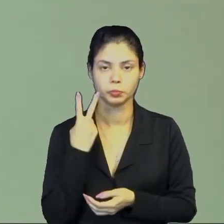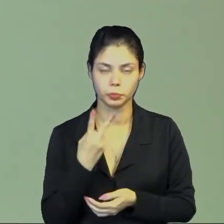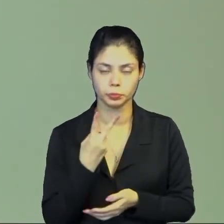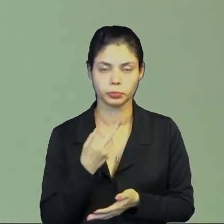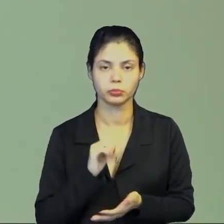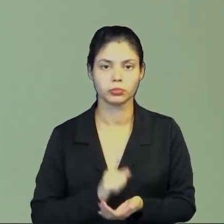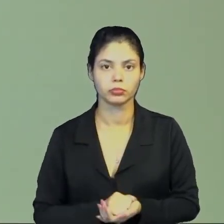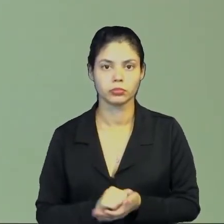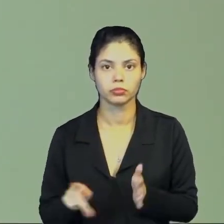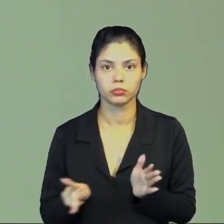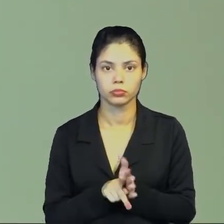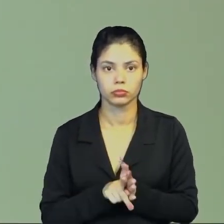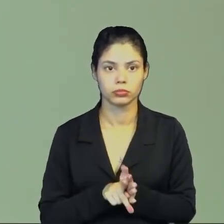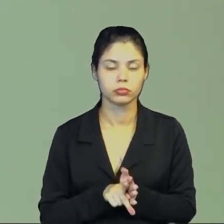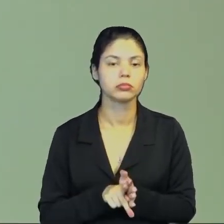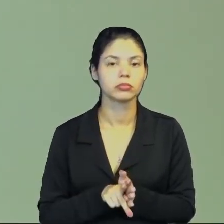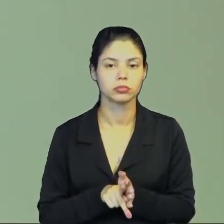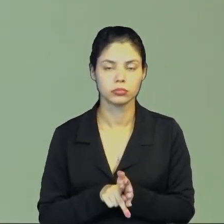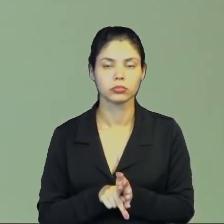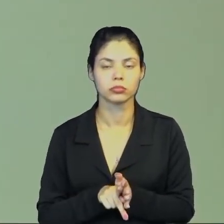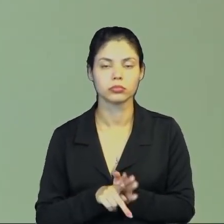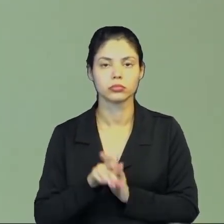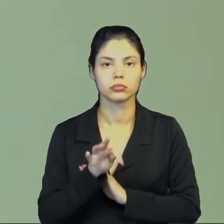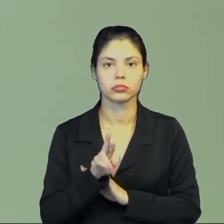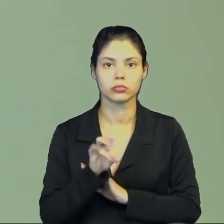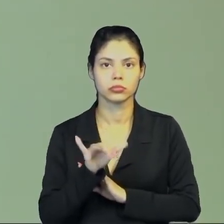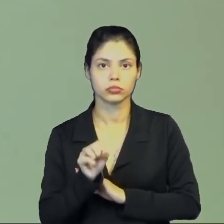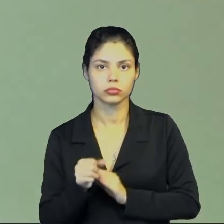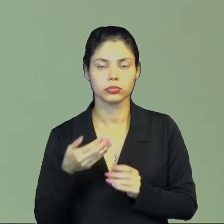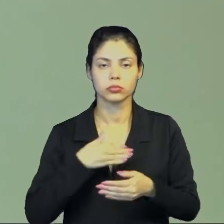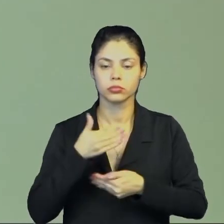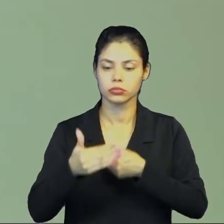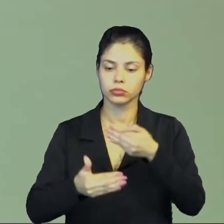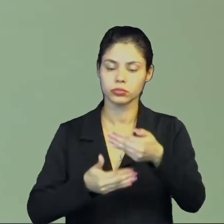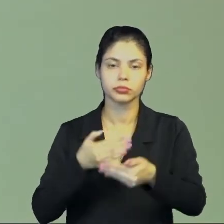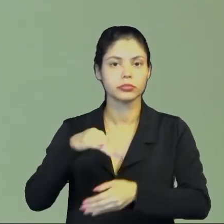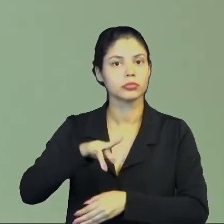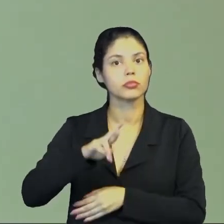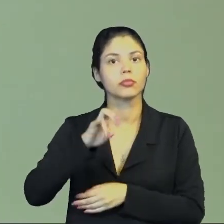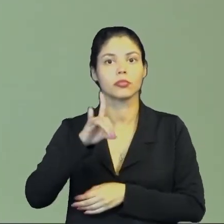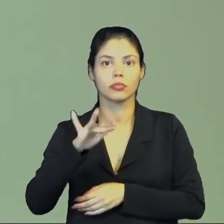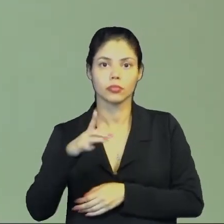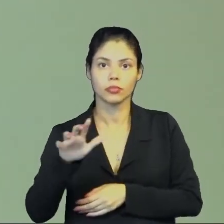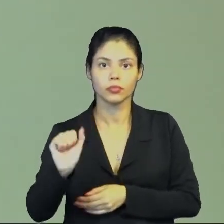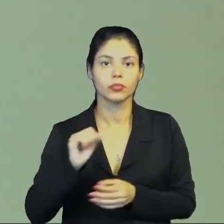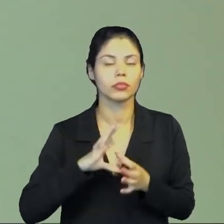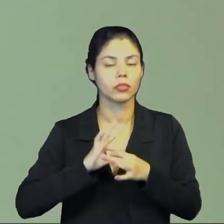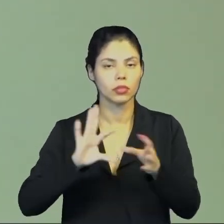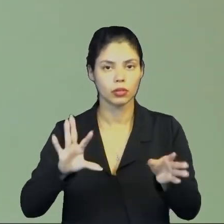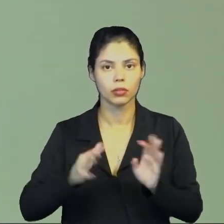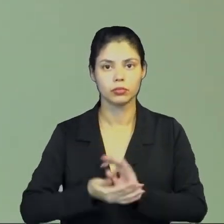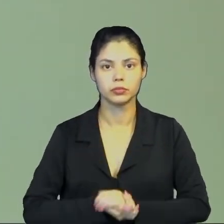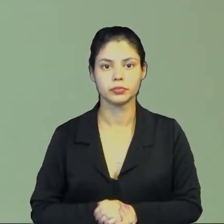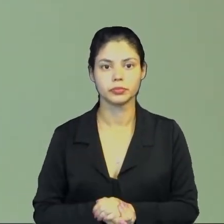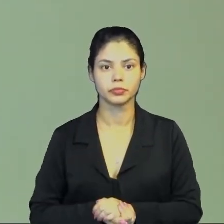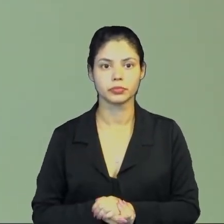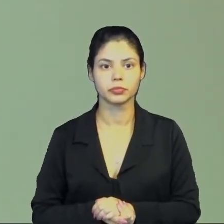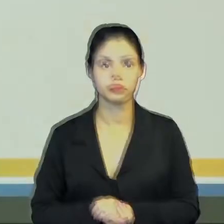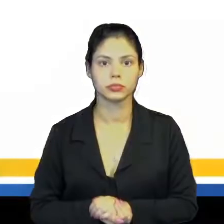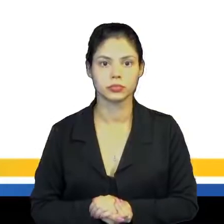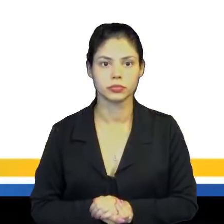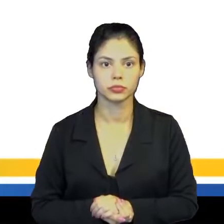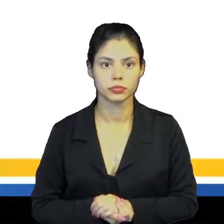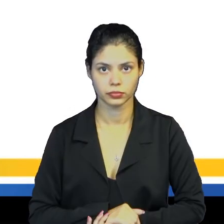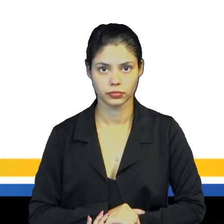2, especificamente lá nos tubos seminíferos. Passam por um processo de maturação até eles serem liberados. Vamos para a